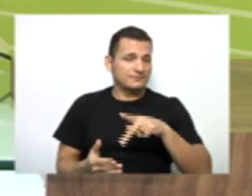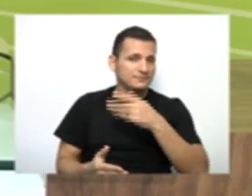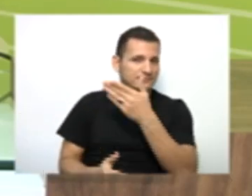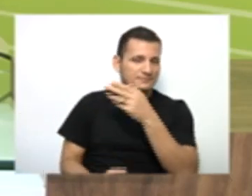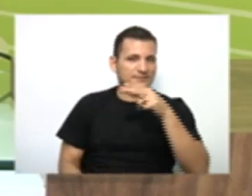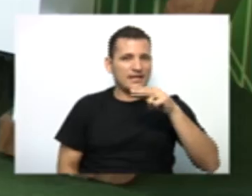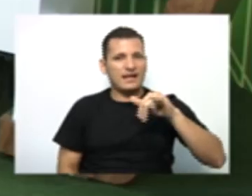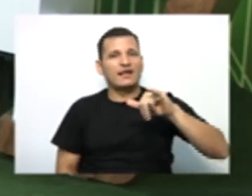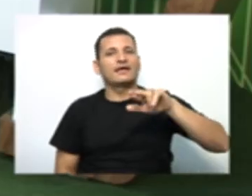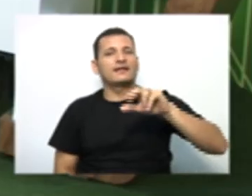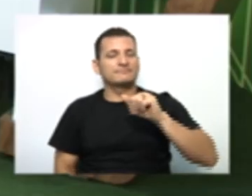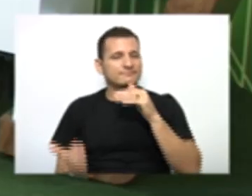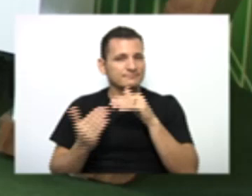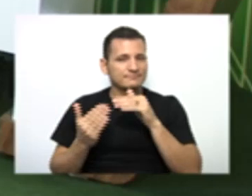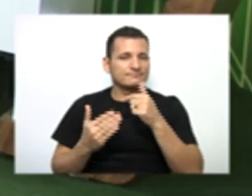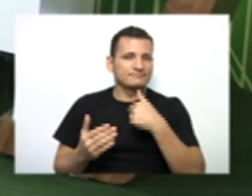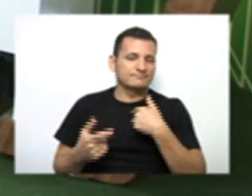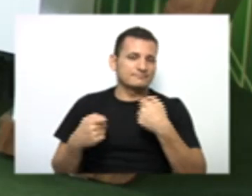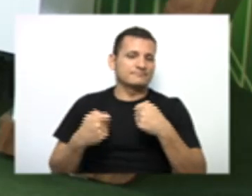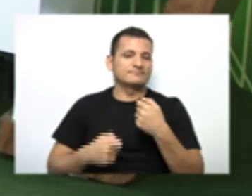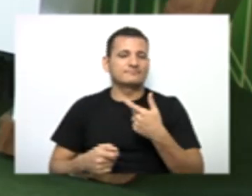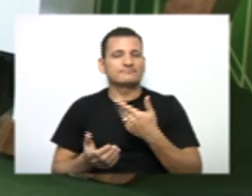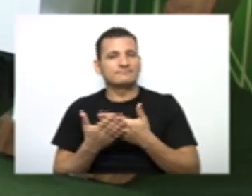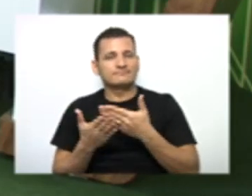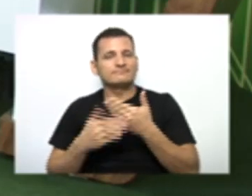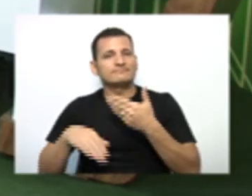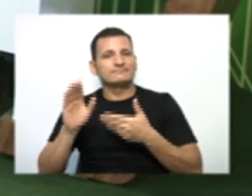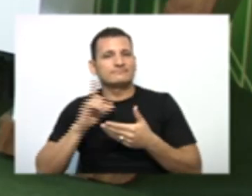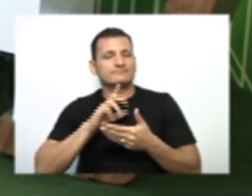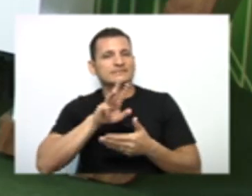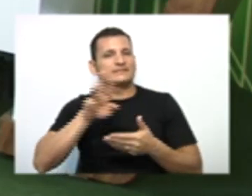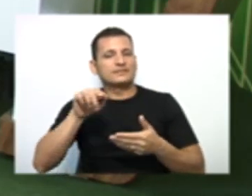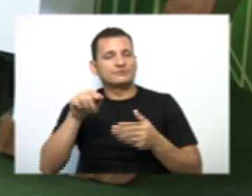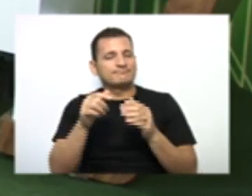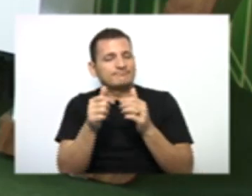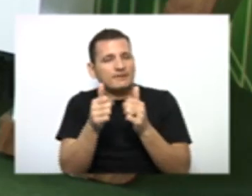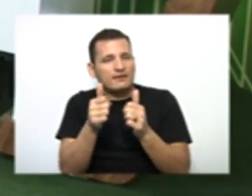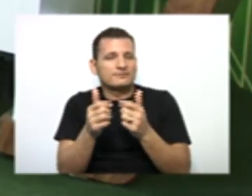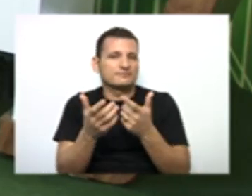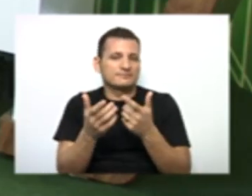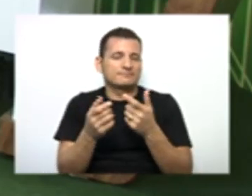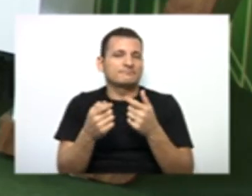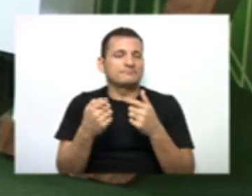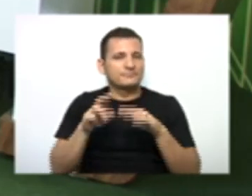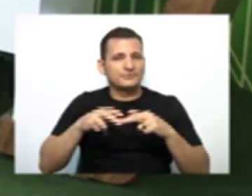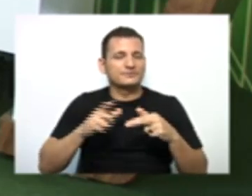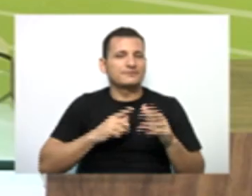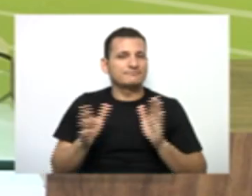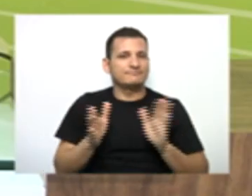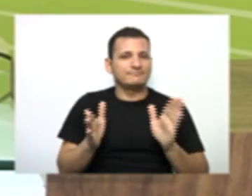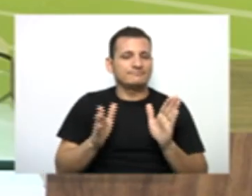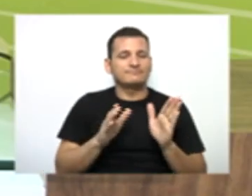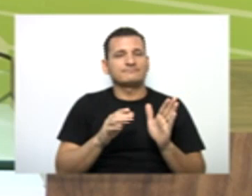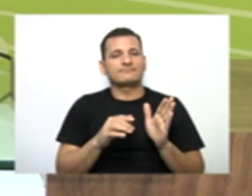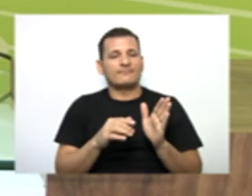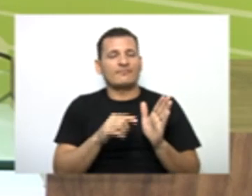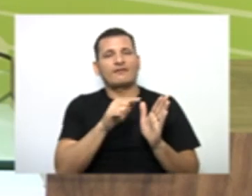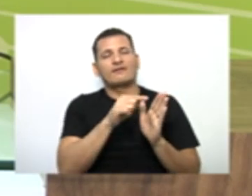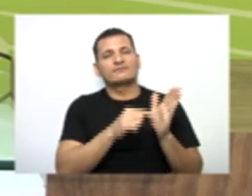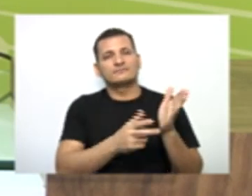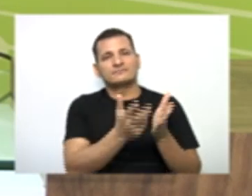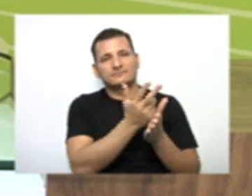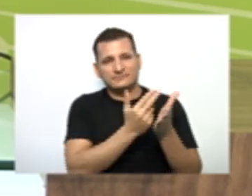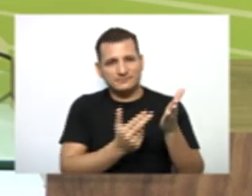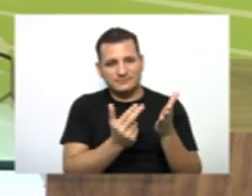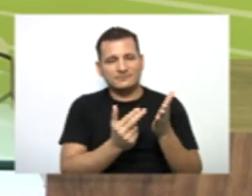concorda comigo, né, professora? É verdade, tem que ter um pouco mais de estudo para poder ter um site com elegância. Por isso que existem dois lados, que é o background, é o back-end